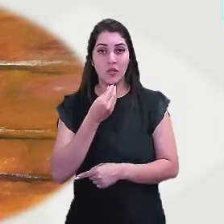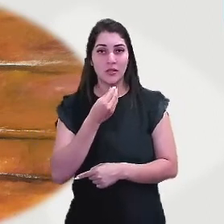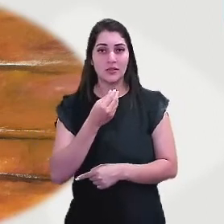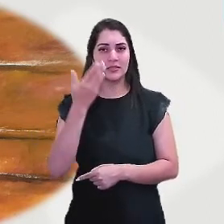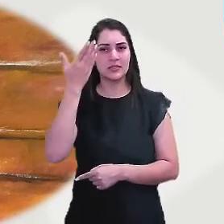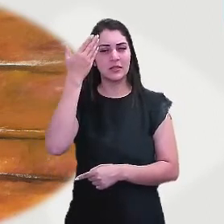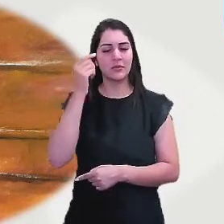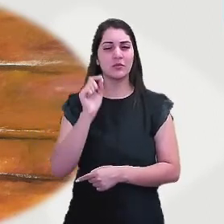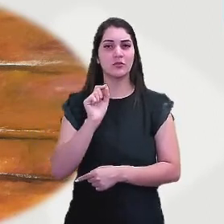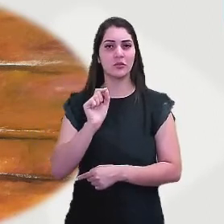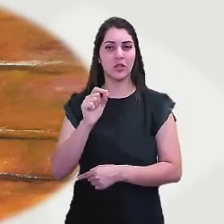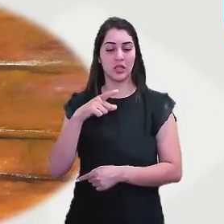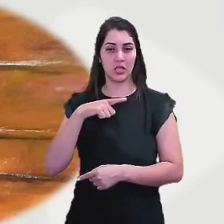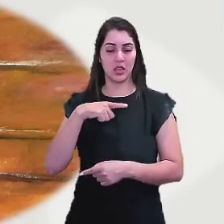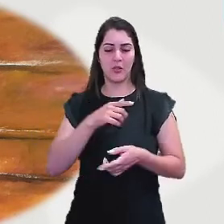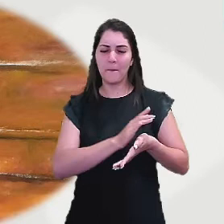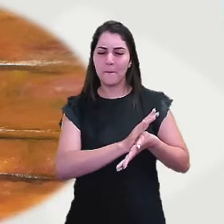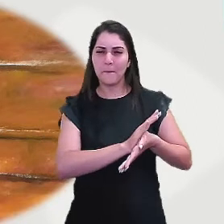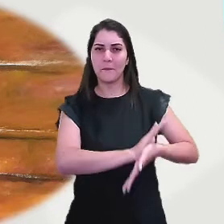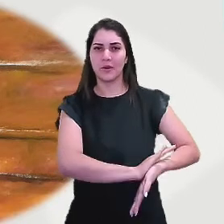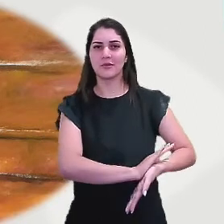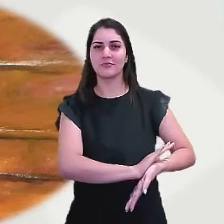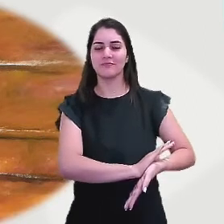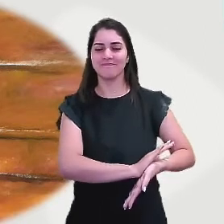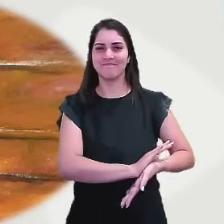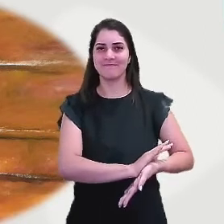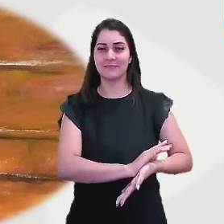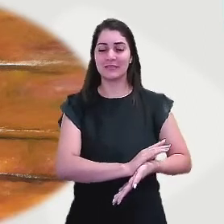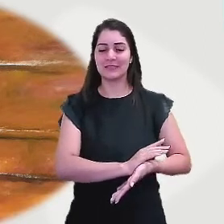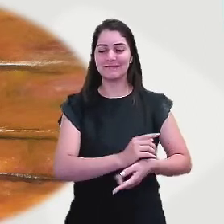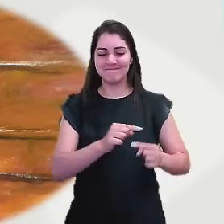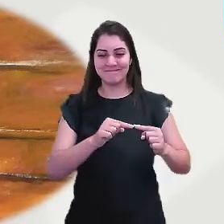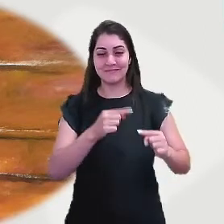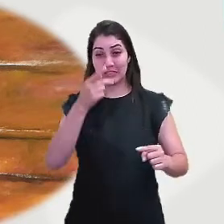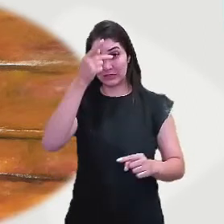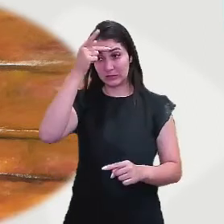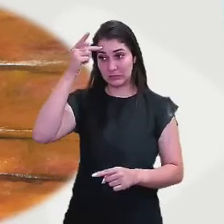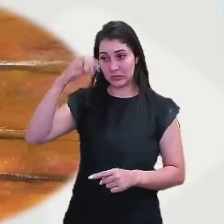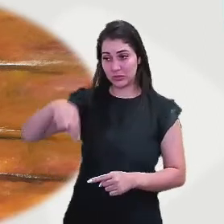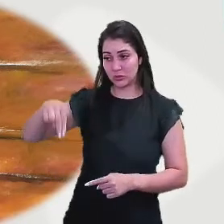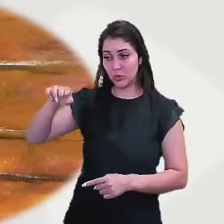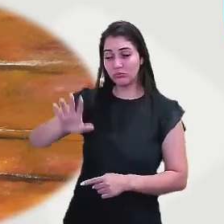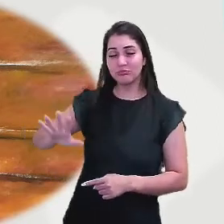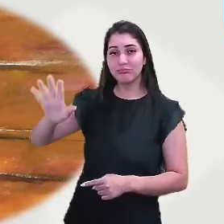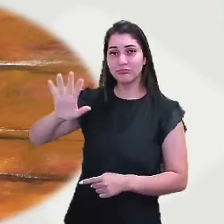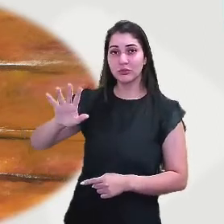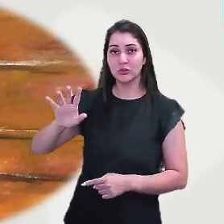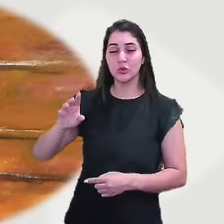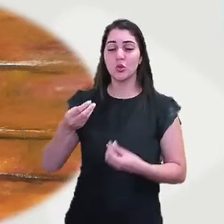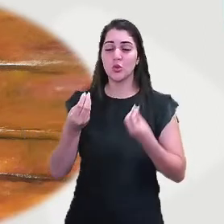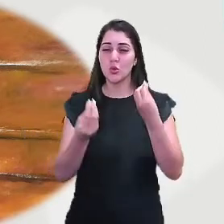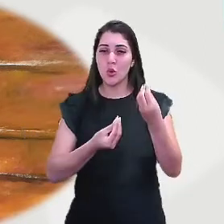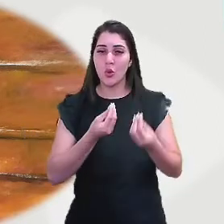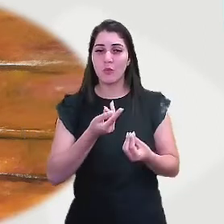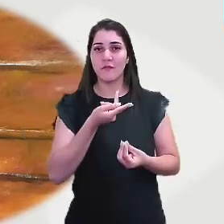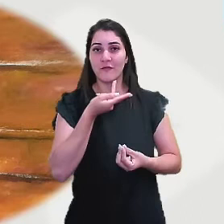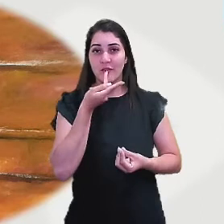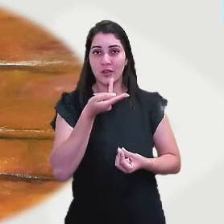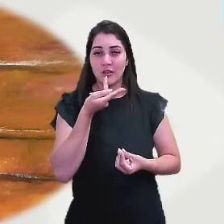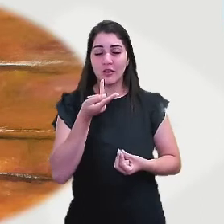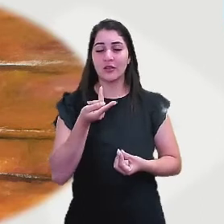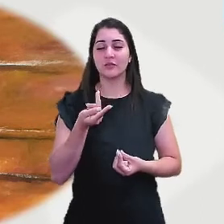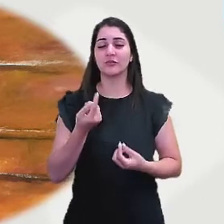que existe um preconceito muito grande contra nós nordestinos. Pelo nosso modo de falar, nossas comidas que